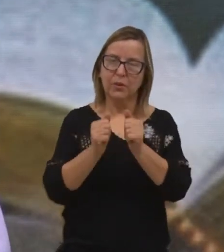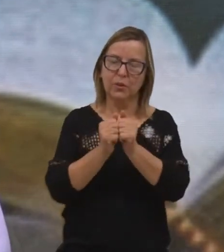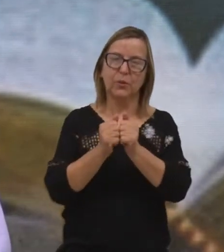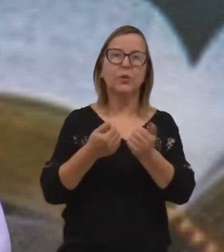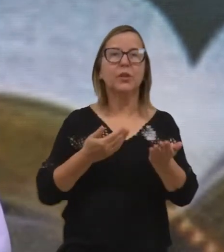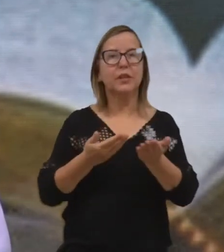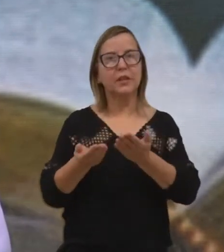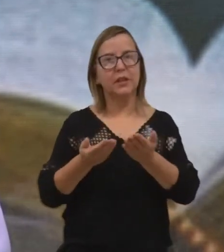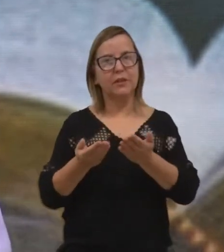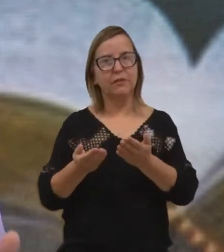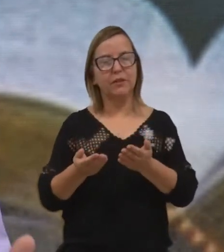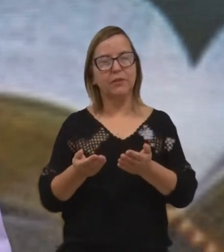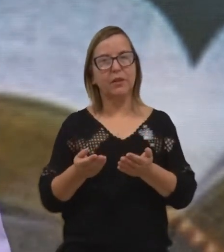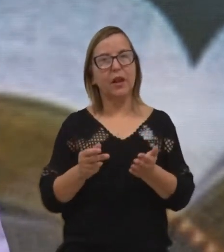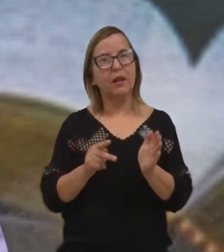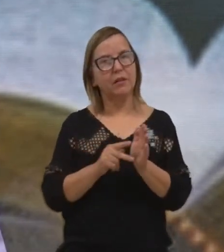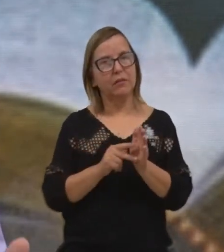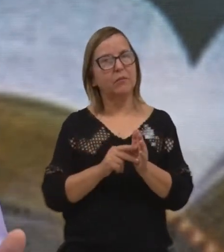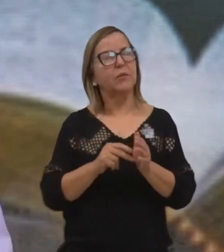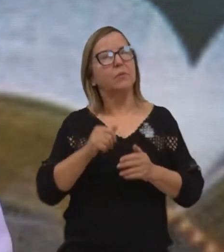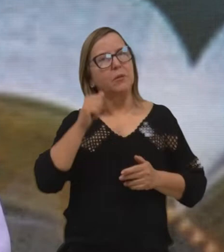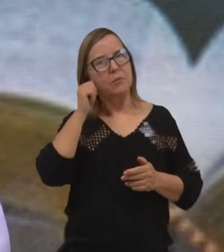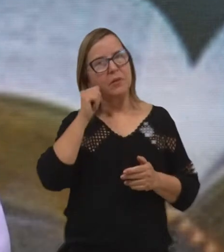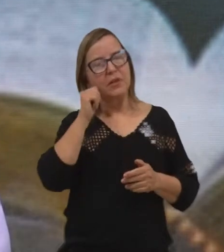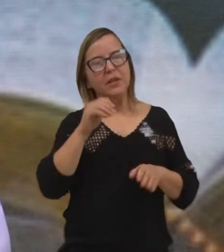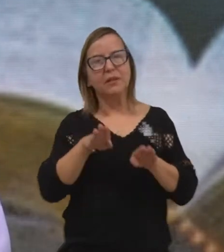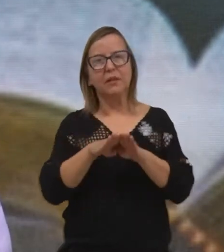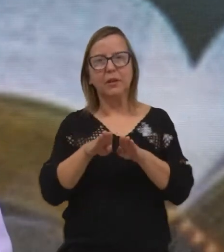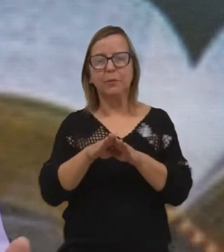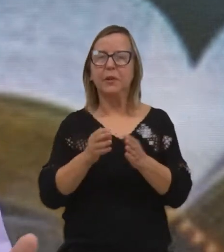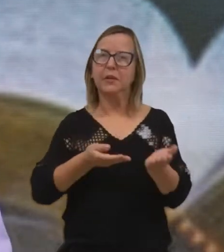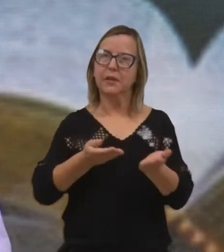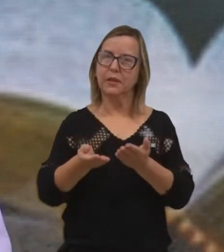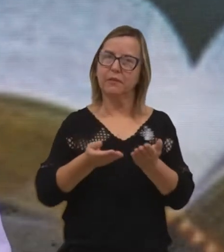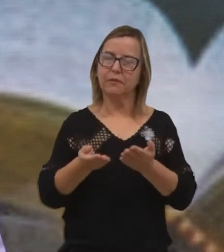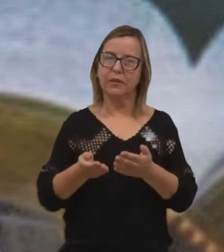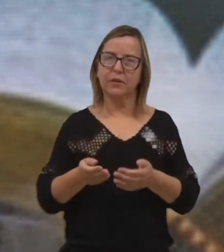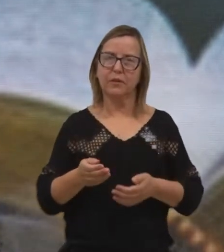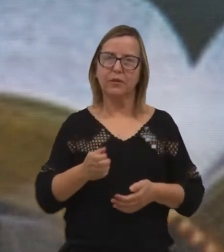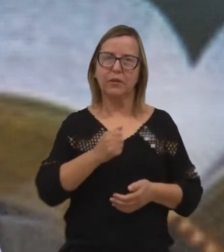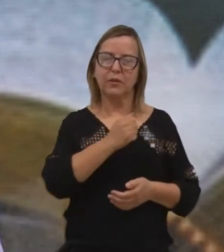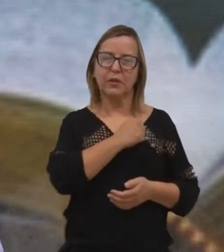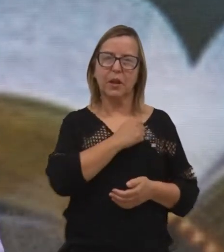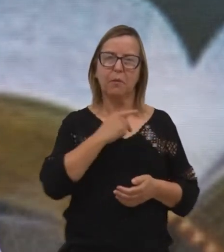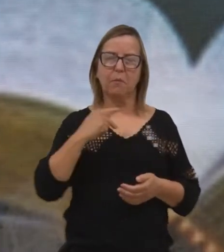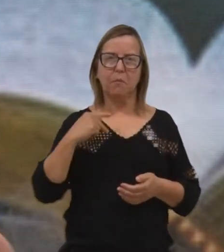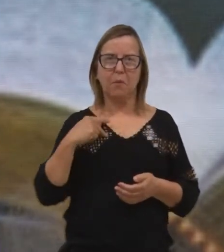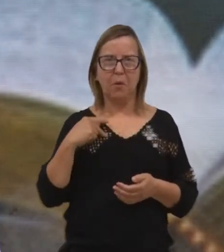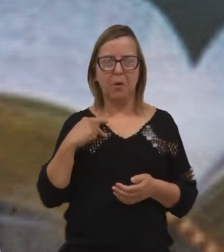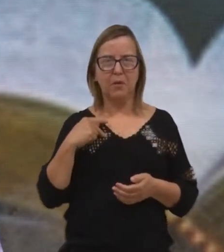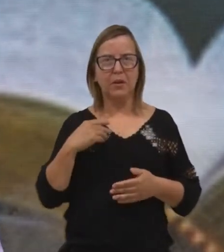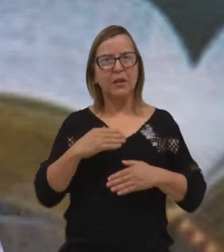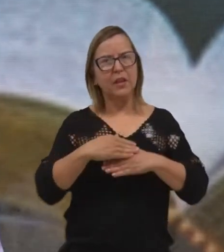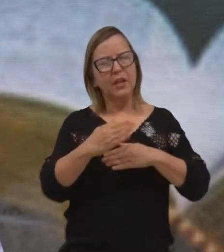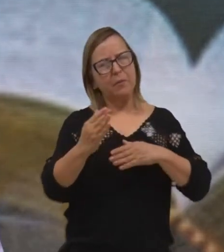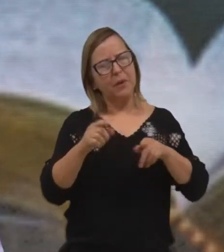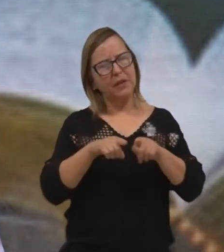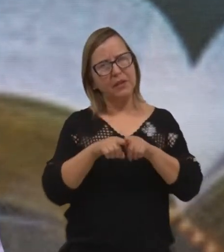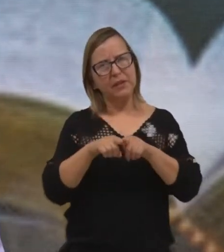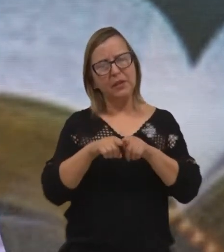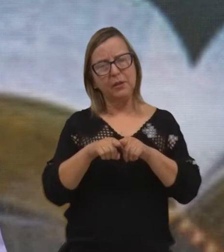Cristo, depois com os apóstolos também, outros irmãos que doaram a sua vida